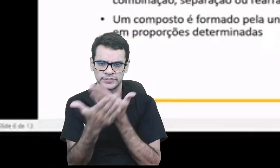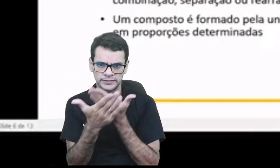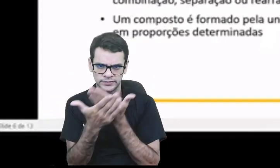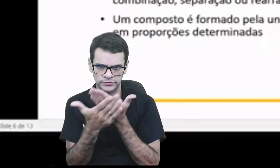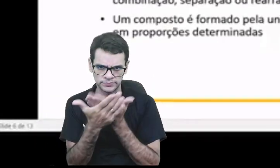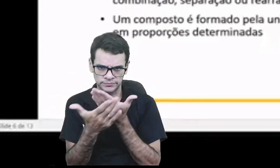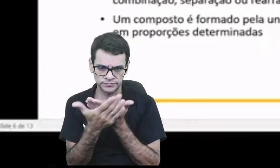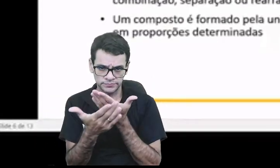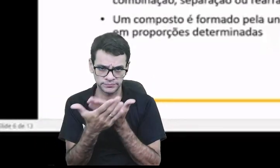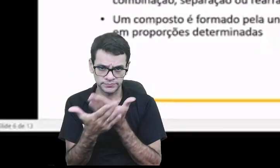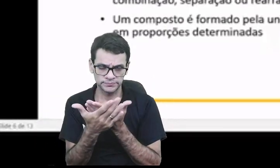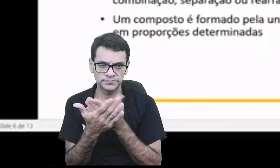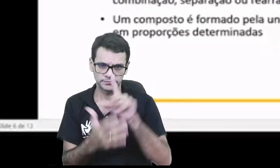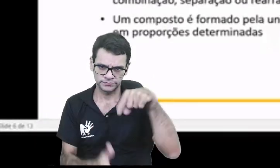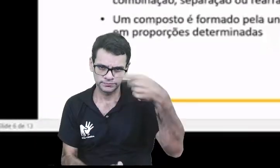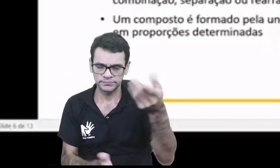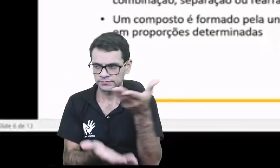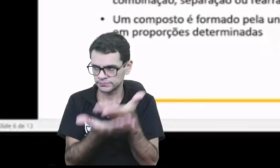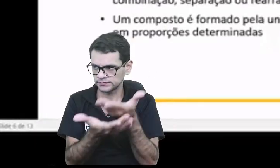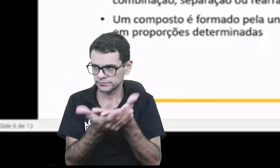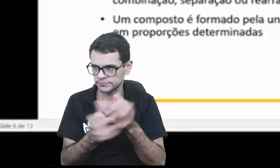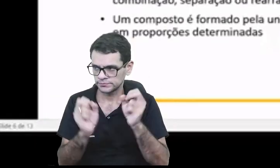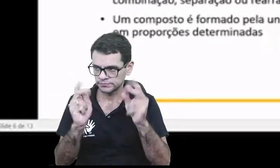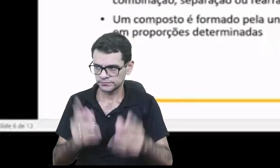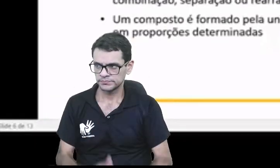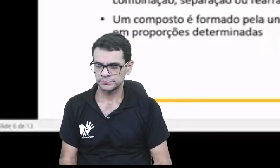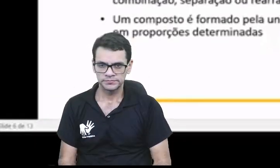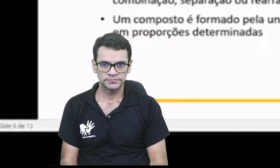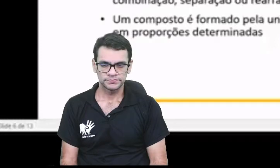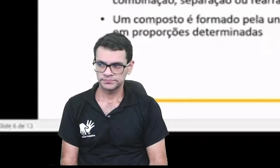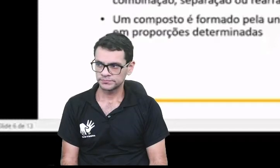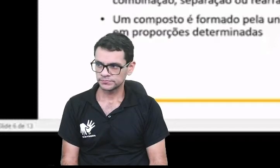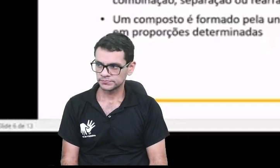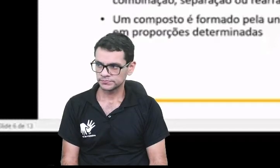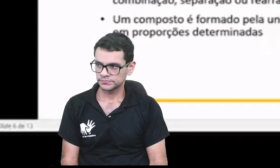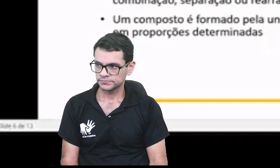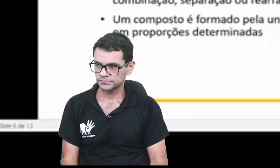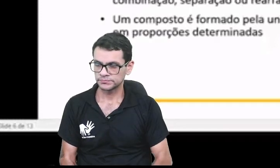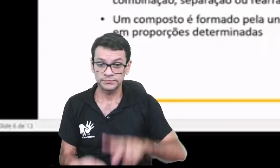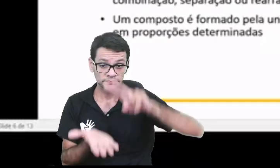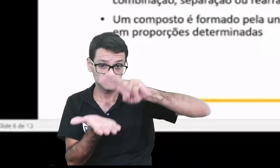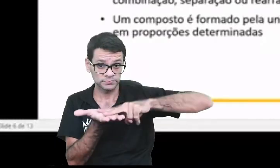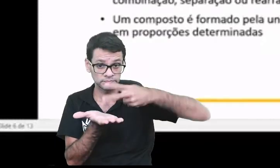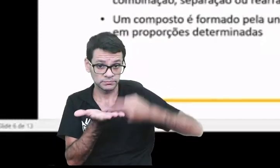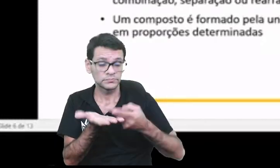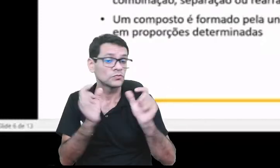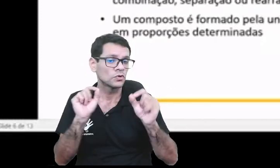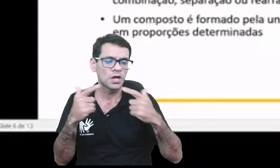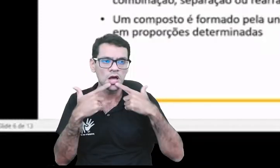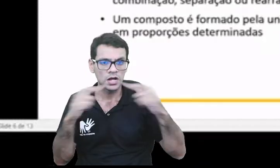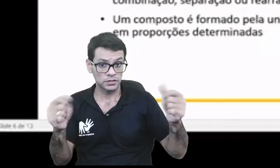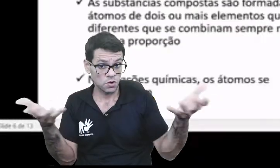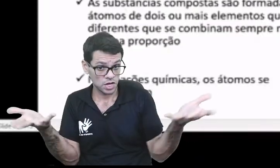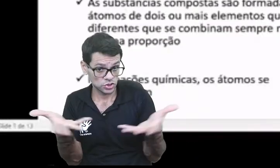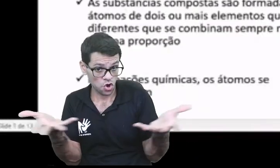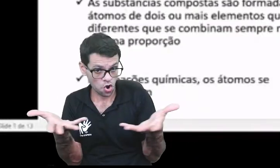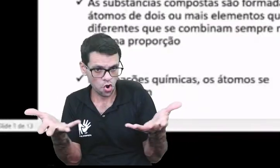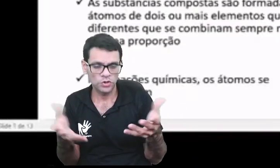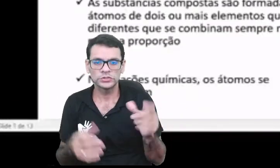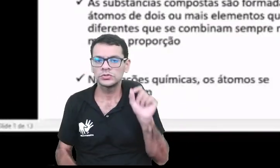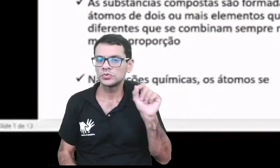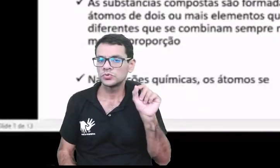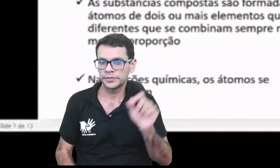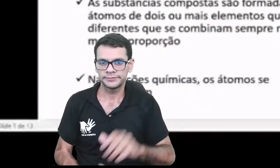logo nas próximas aulas. Então, traduzindo isso para uma linguagem dos conceitos que a gente tem